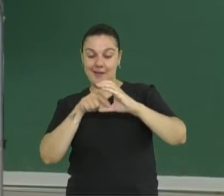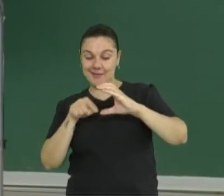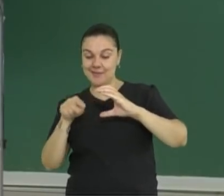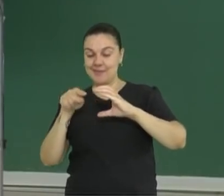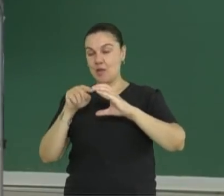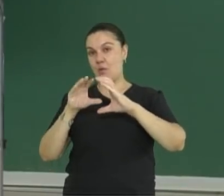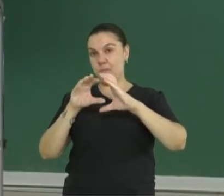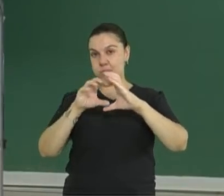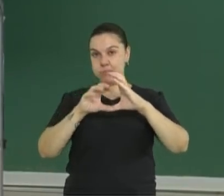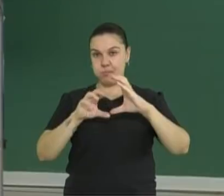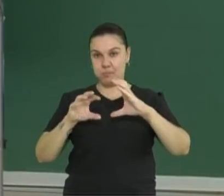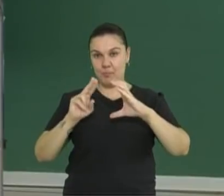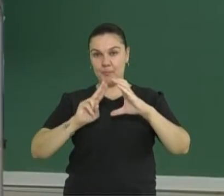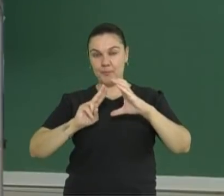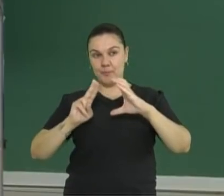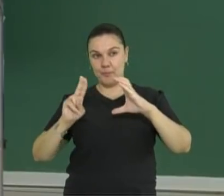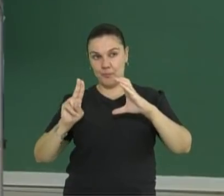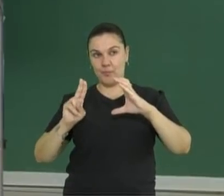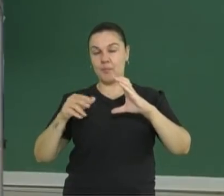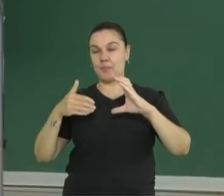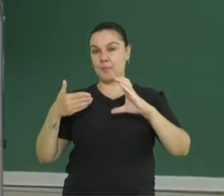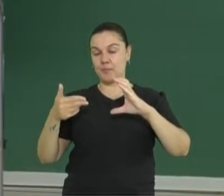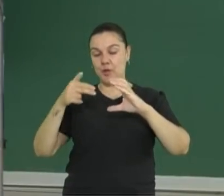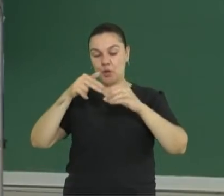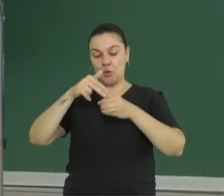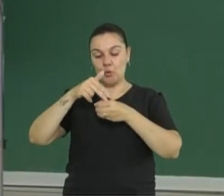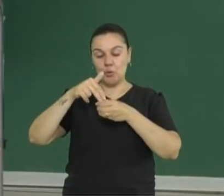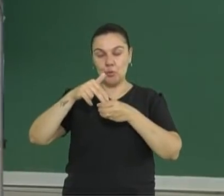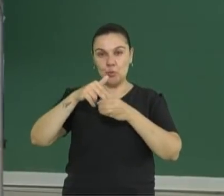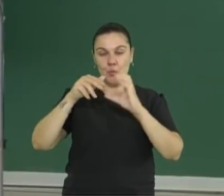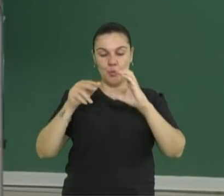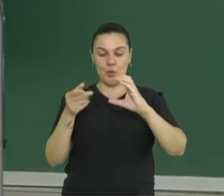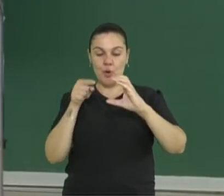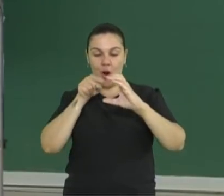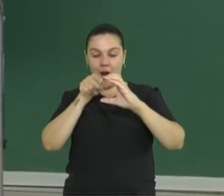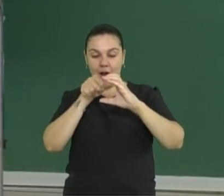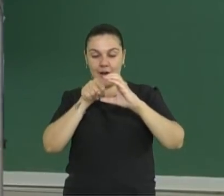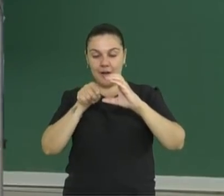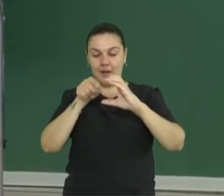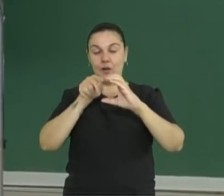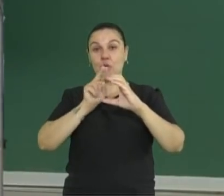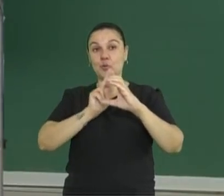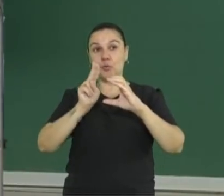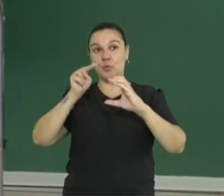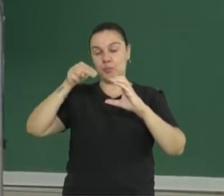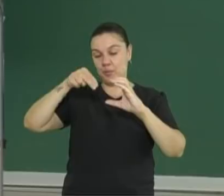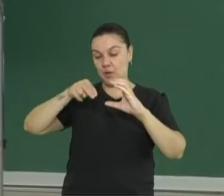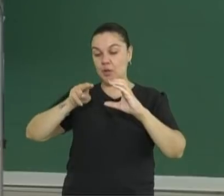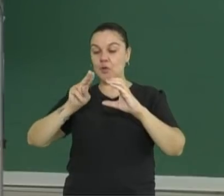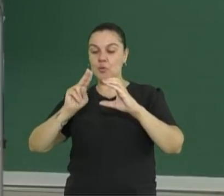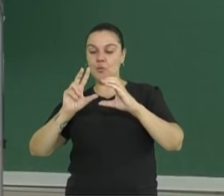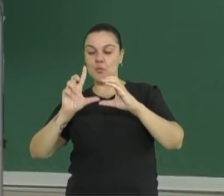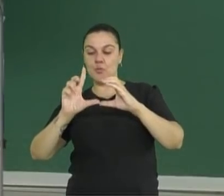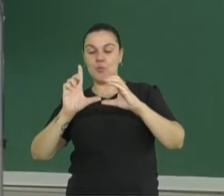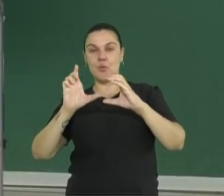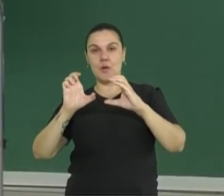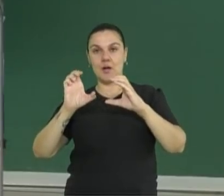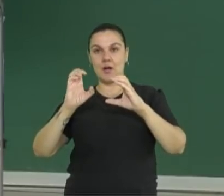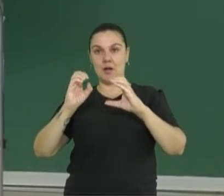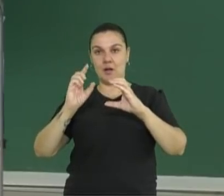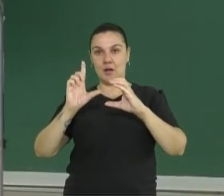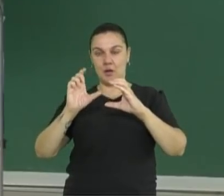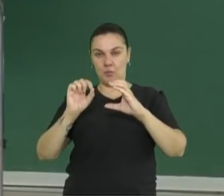que preenche. No interior do núcleo, eu tenho uma estrutura chamada nucléolo. Ela é uma